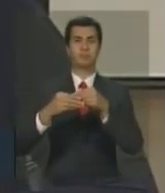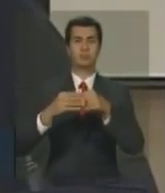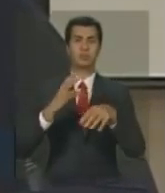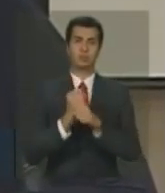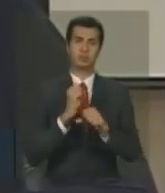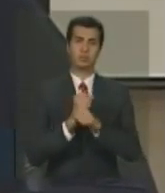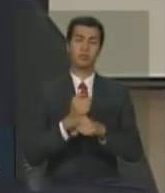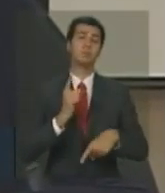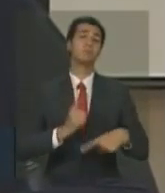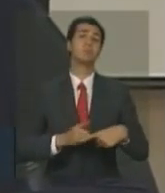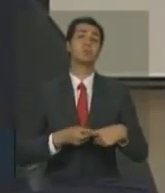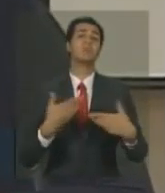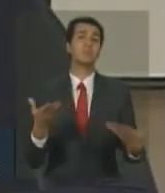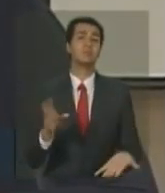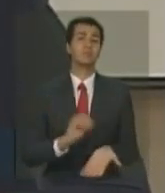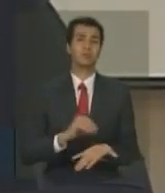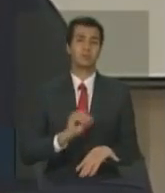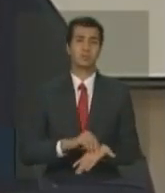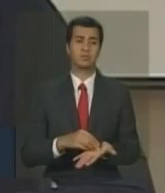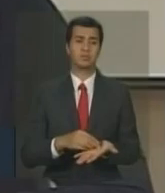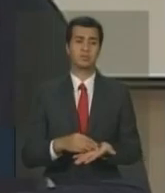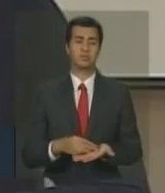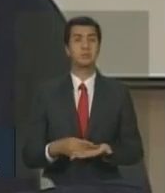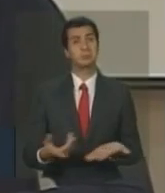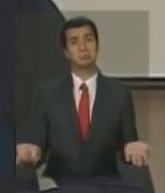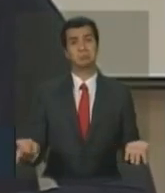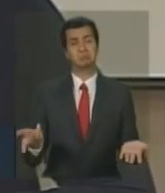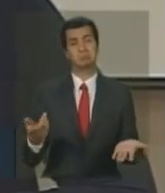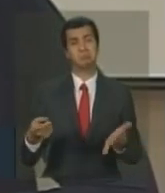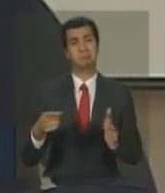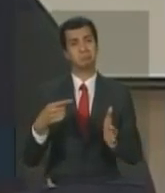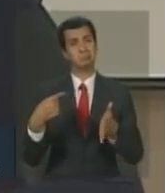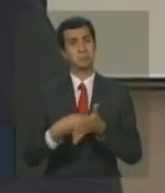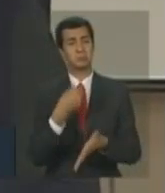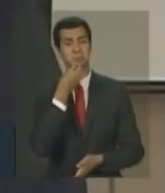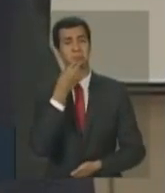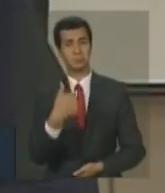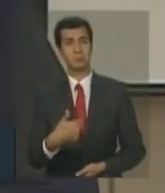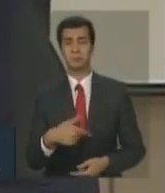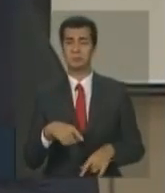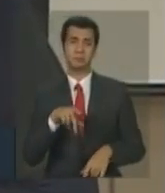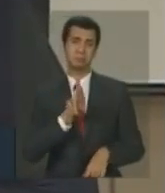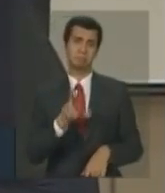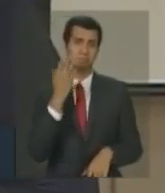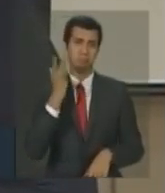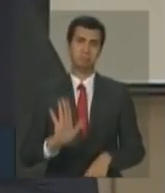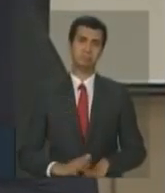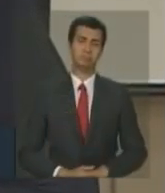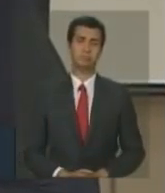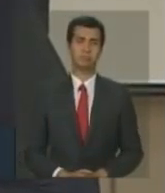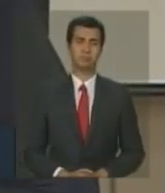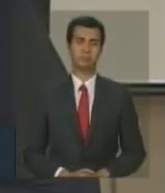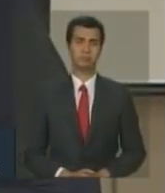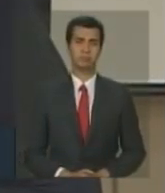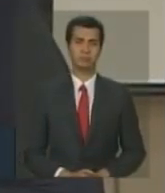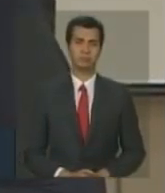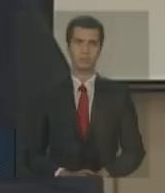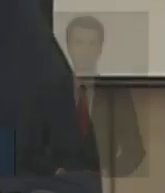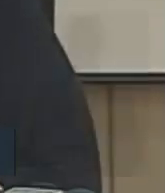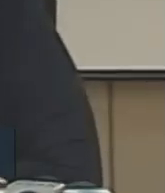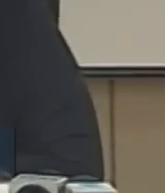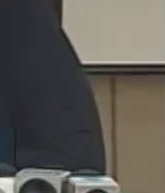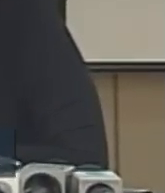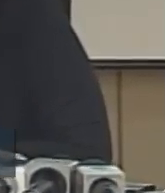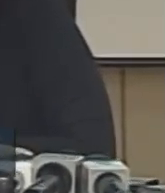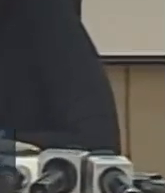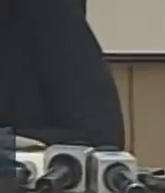são incorporados? É uma boa pergunta. É, Marta Beck, do Jornal Globo. Eu gostaria de saber o seguinte. O